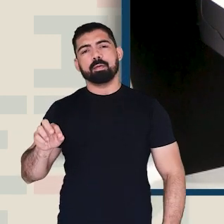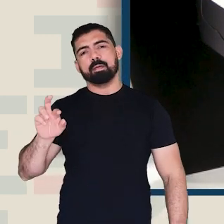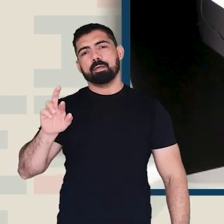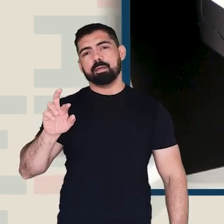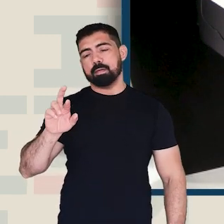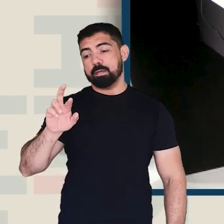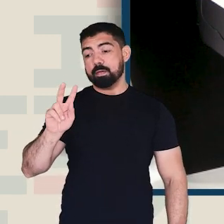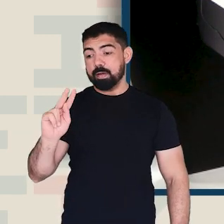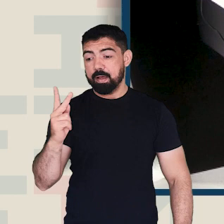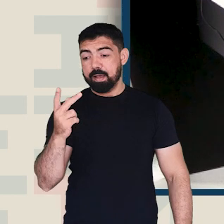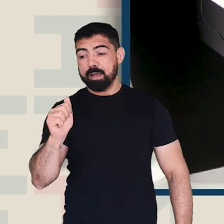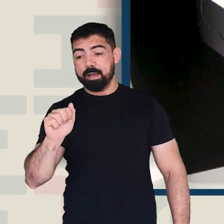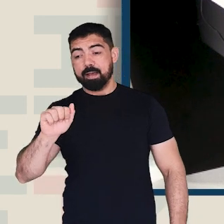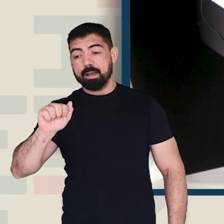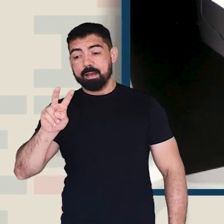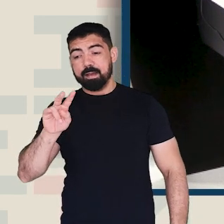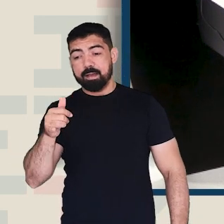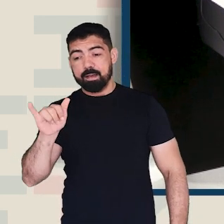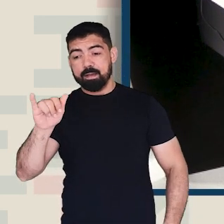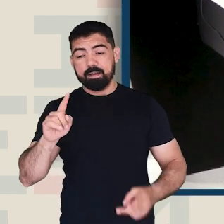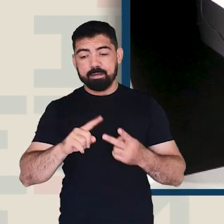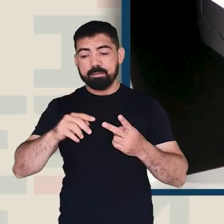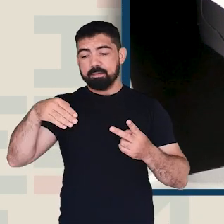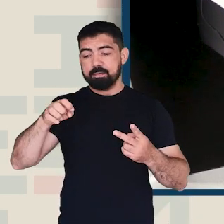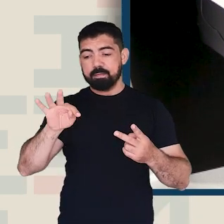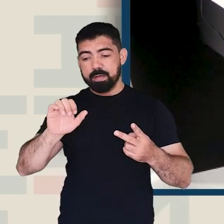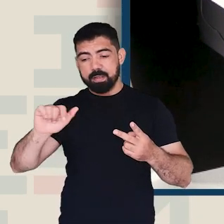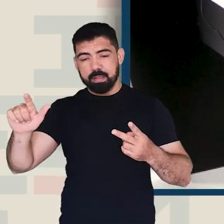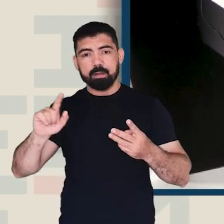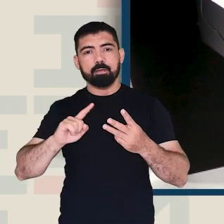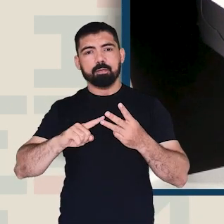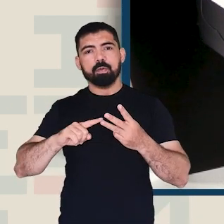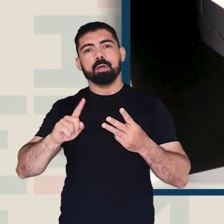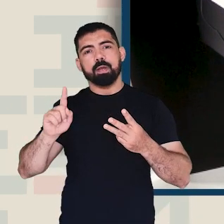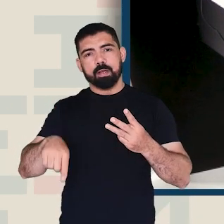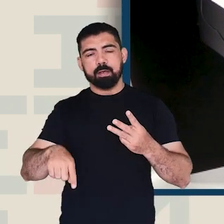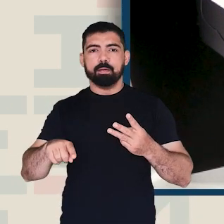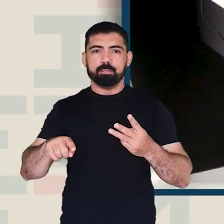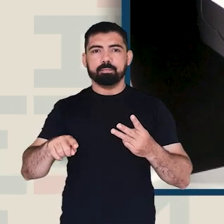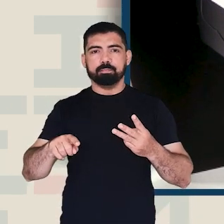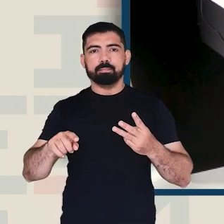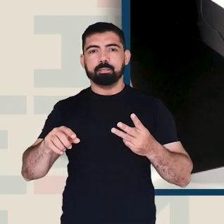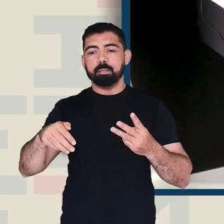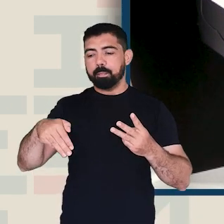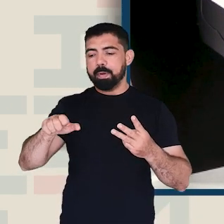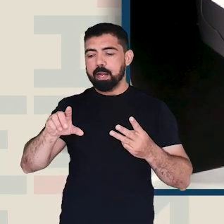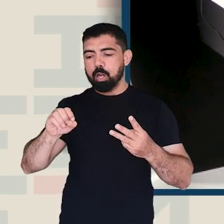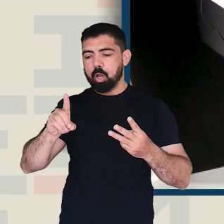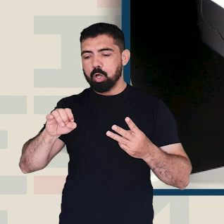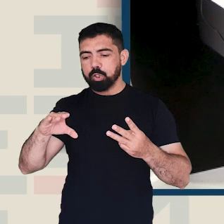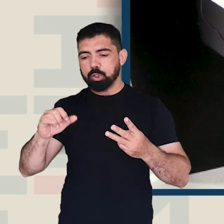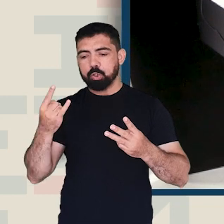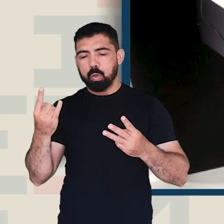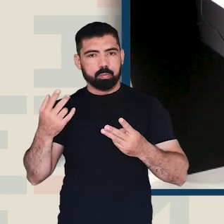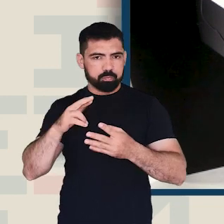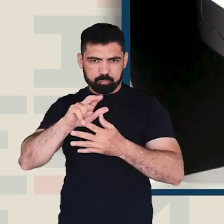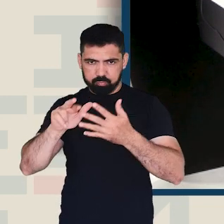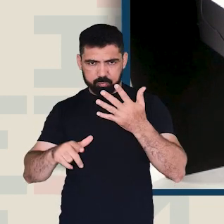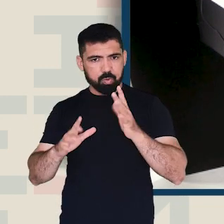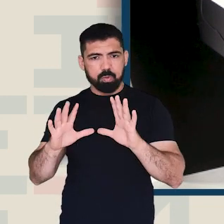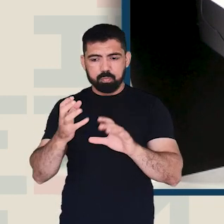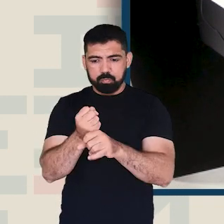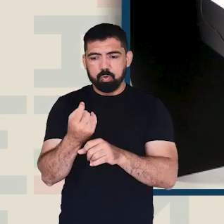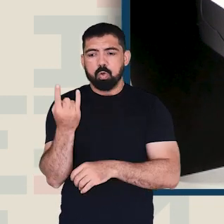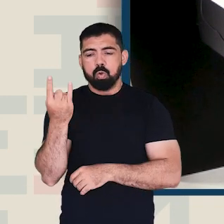Tá, é um rock. É um thrash metal. É um hardcore melódico. Pô, tudo é rock. Então a gente vai definir tudo isso como rock, assim como a gente vai definir todos